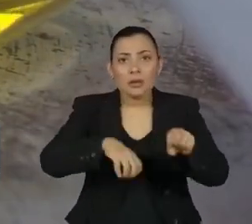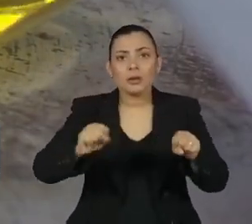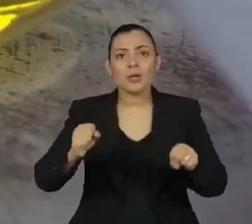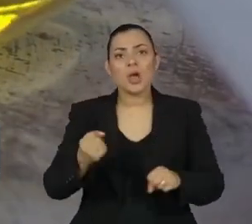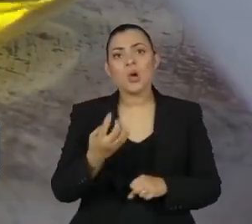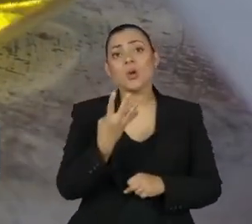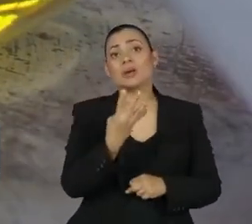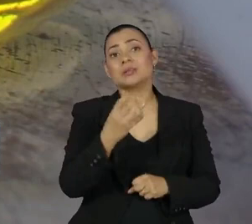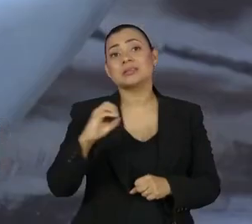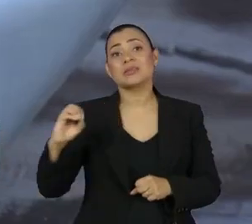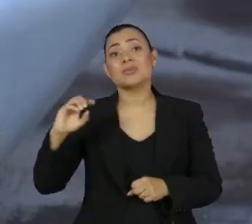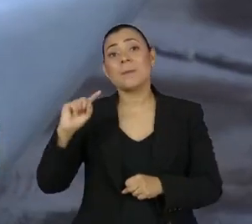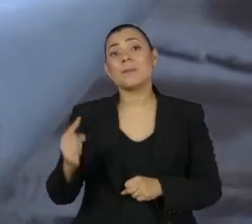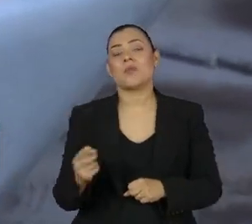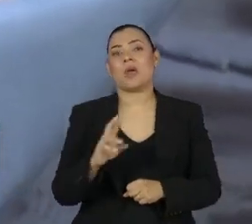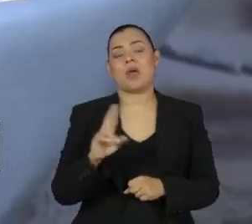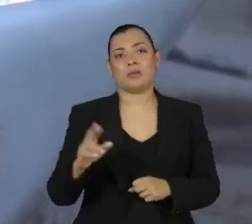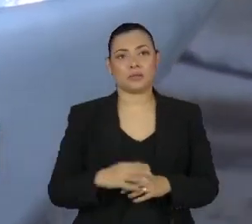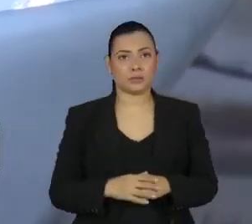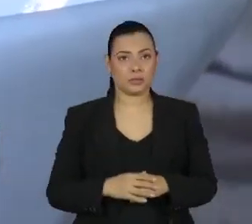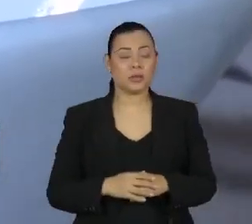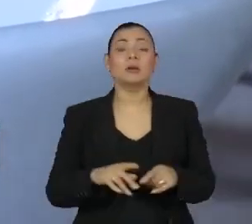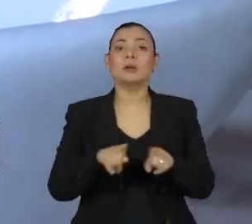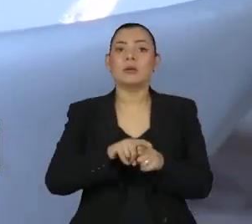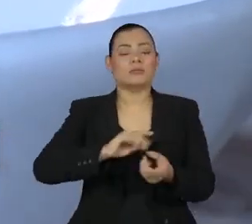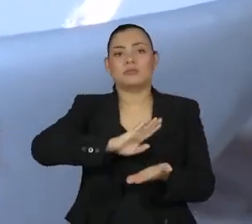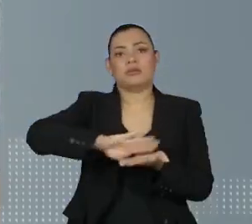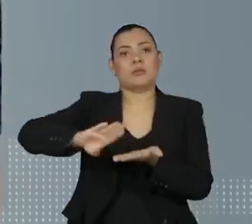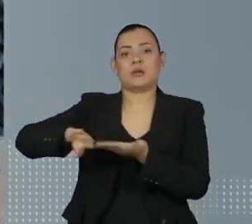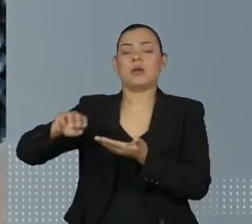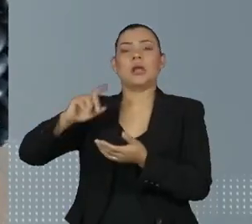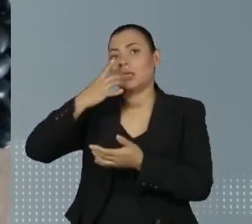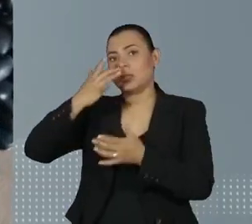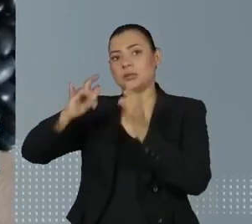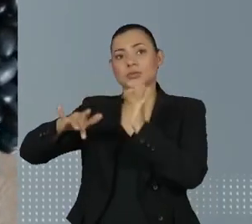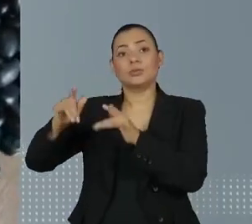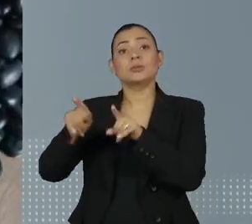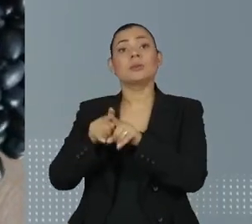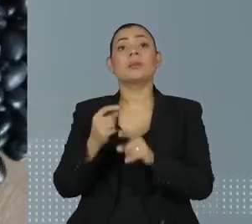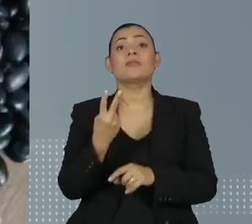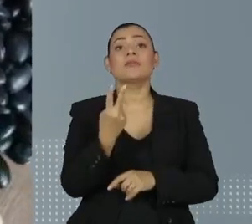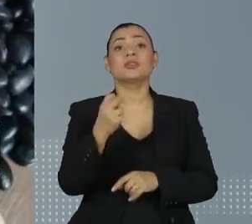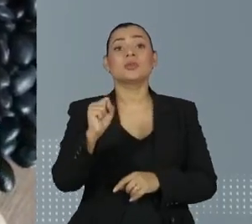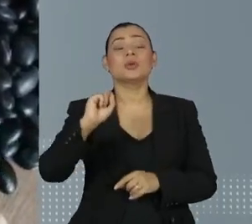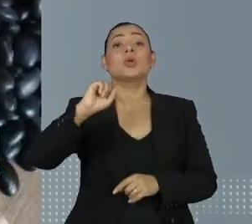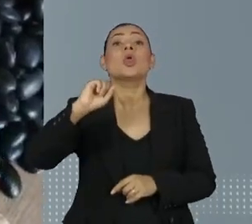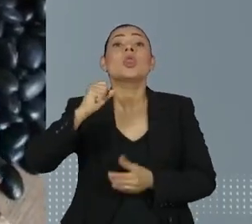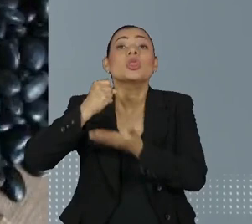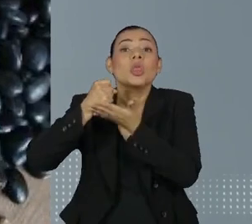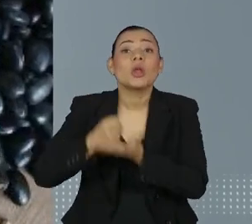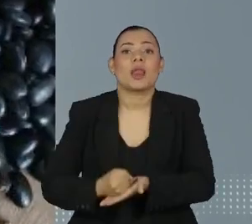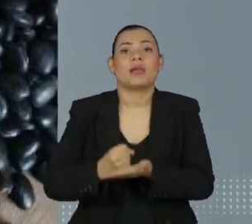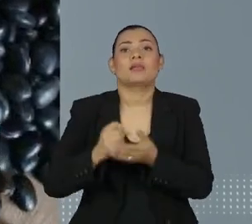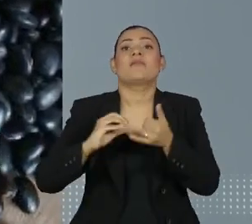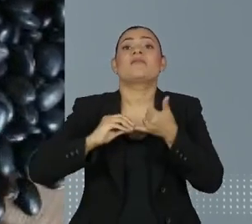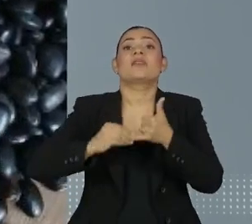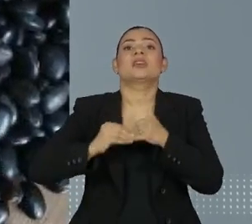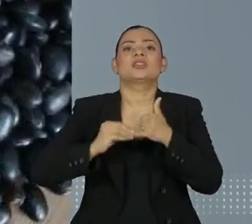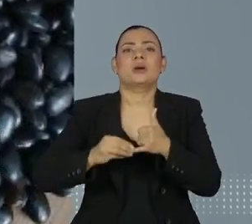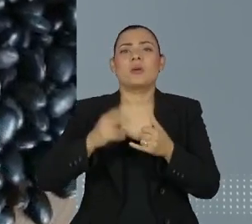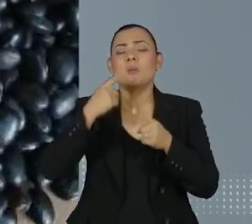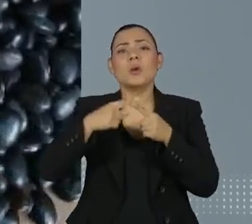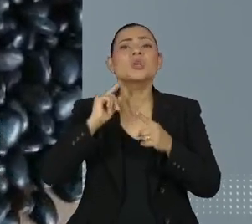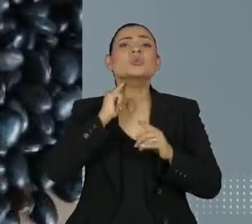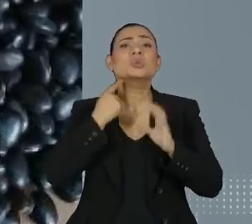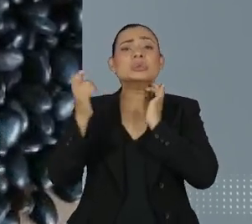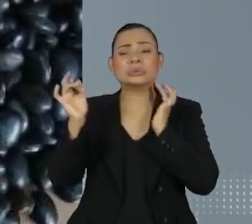a R 400.000 foram retirados de circulação ainda 28 toneladas de feijão com alto teor de impurezas